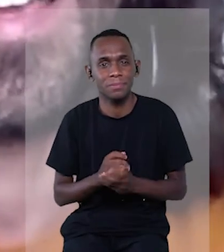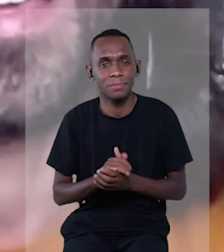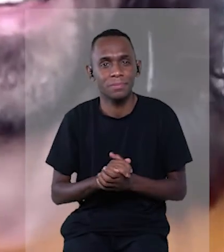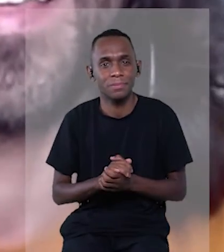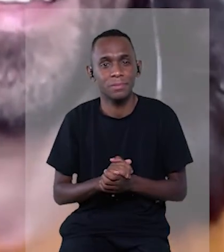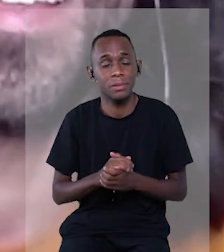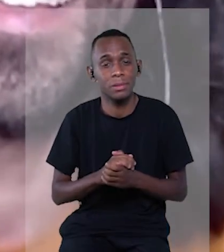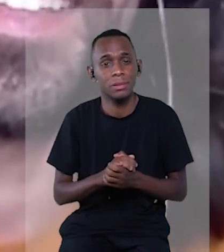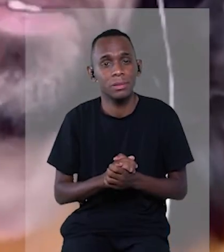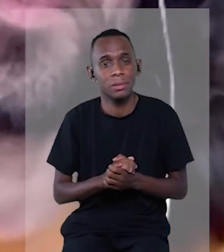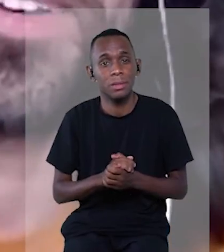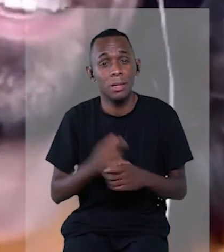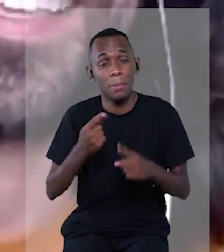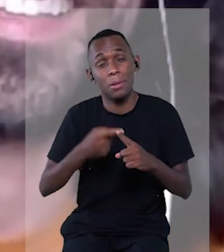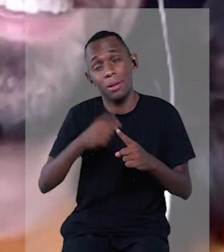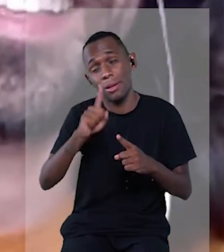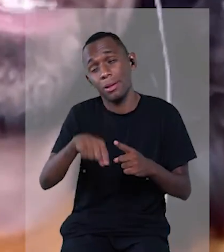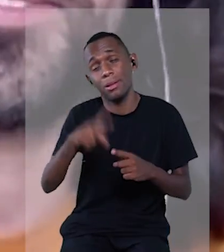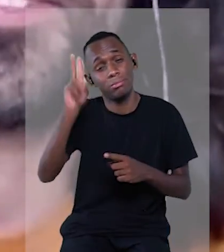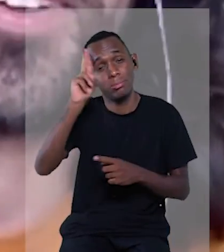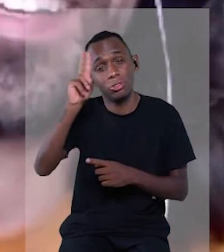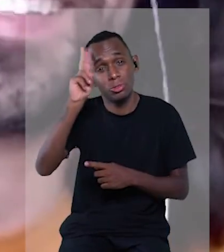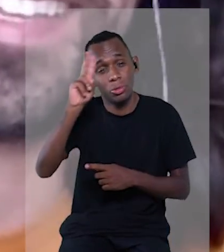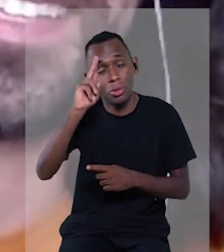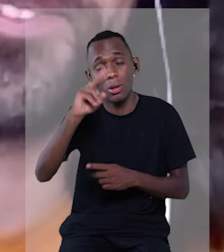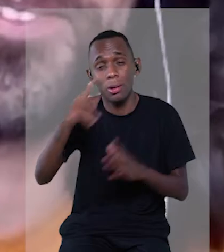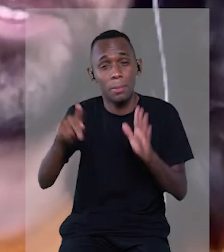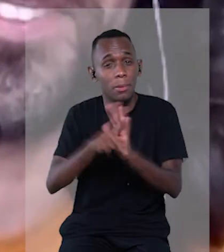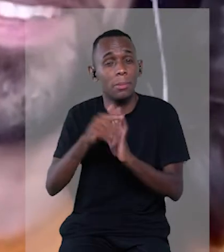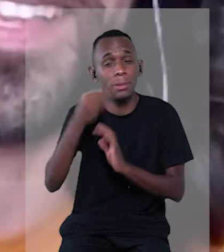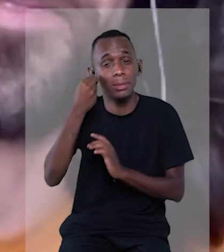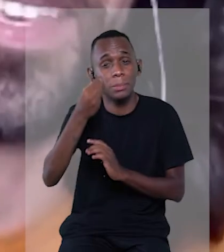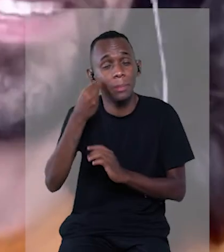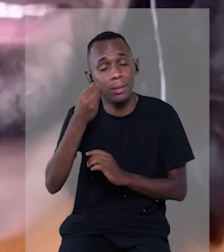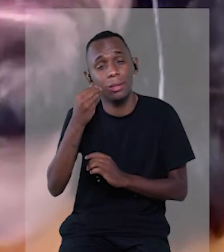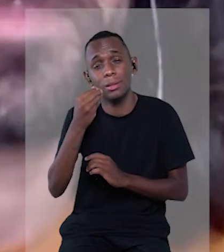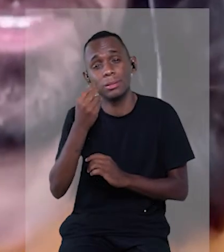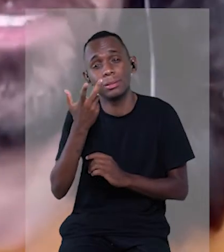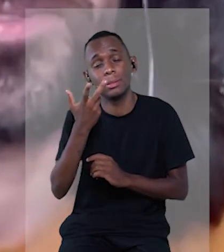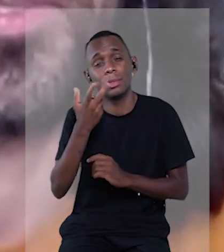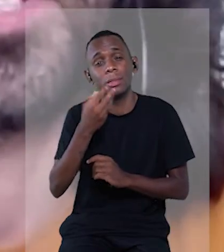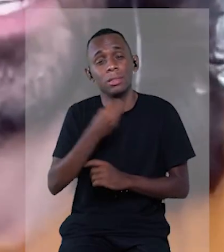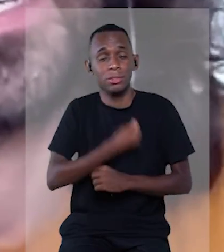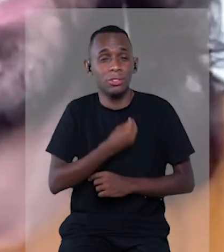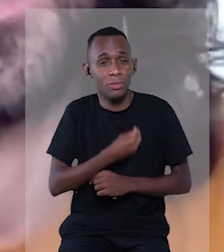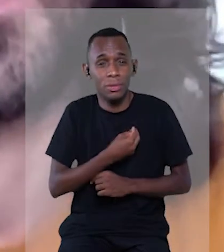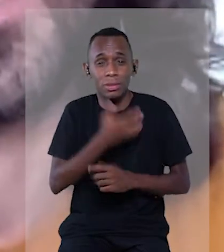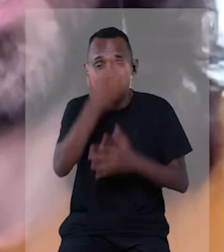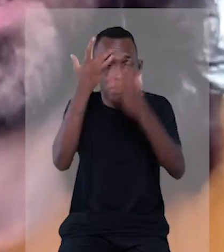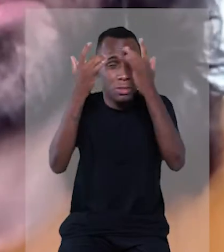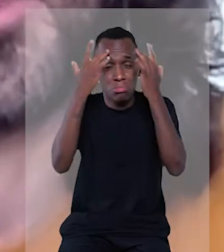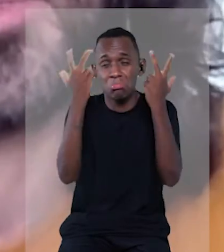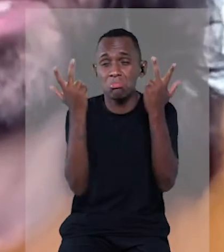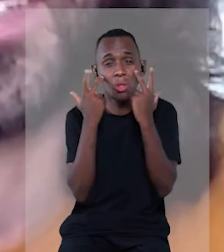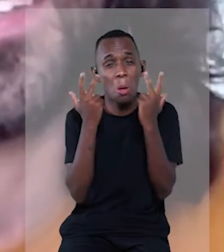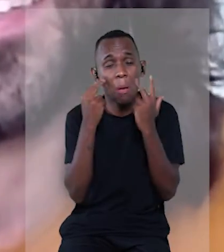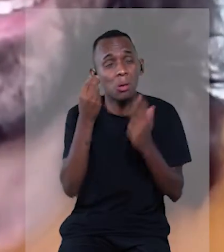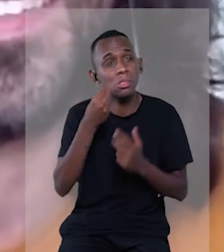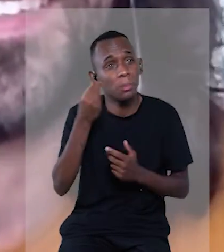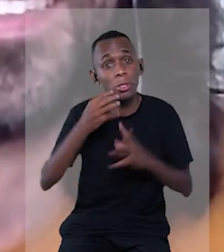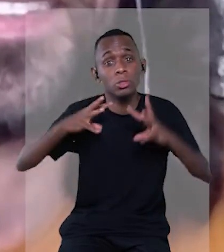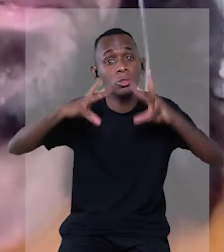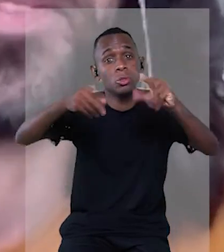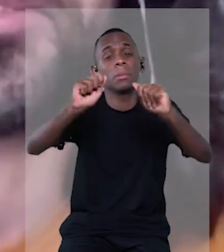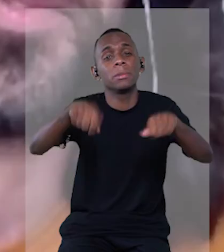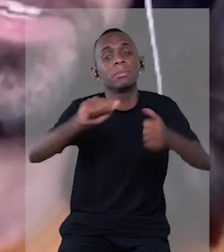dá. Porque são histórias, né, da vida, do cotidiano, das pessoas comuns,